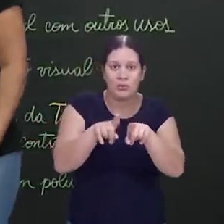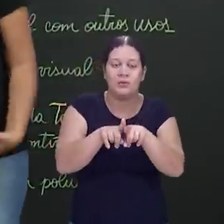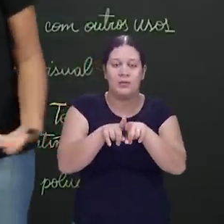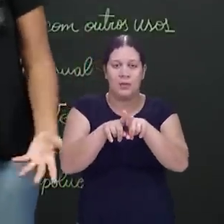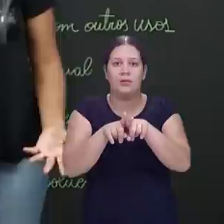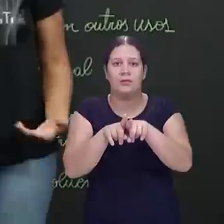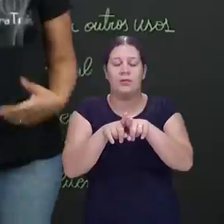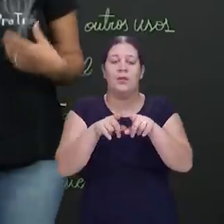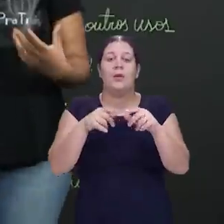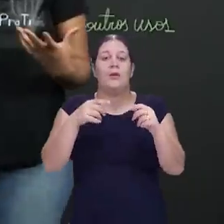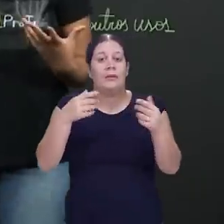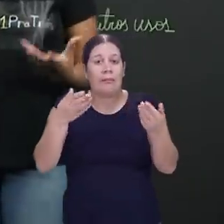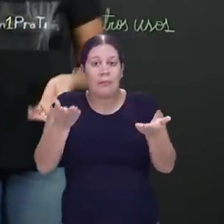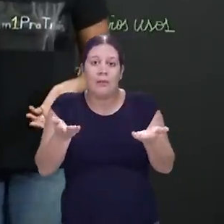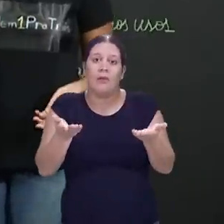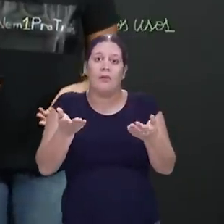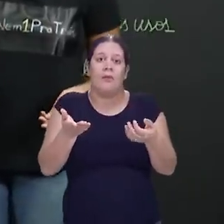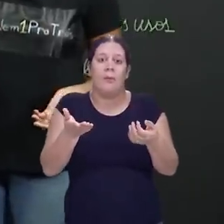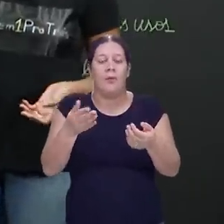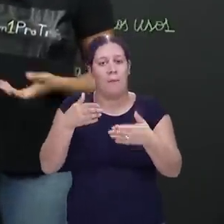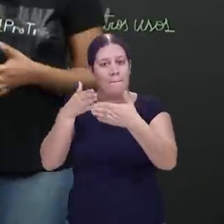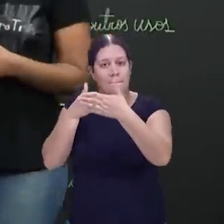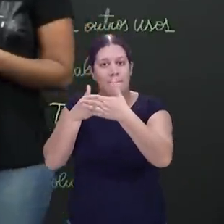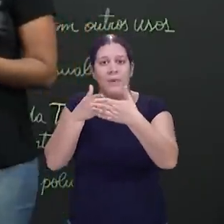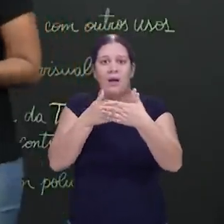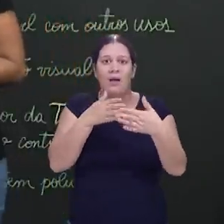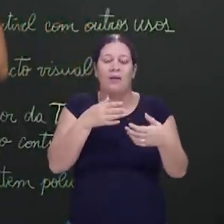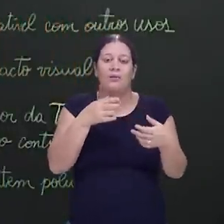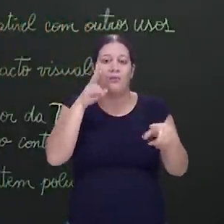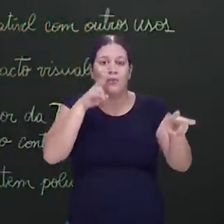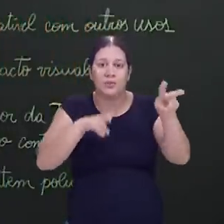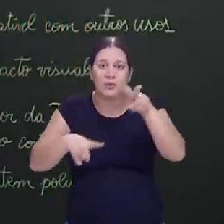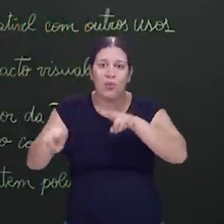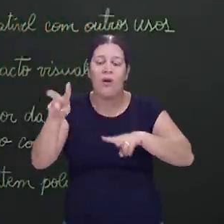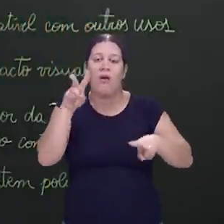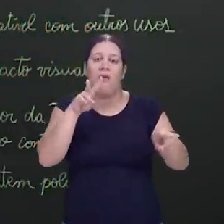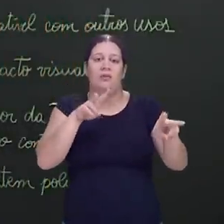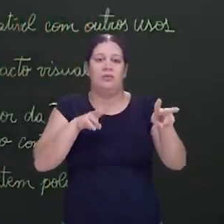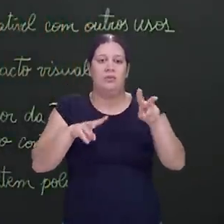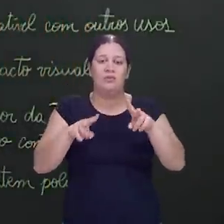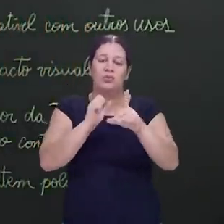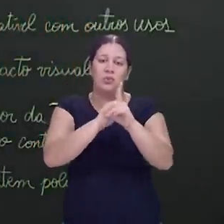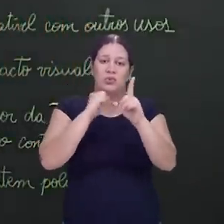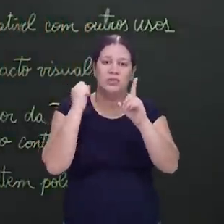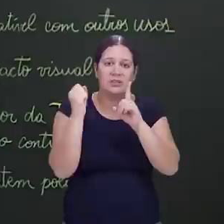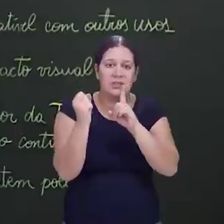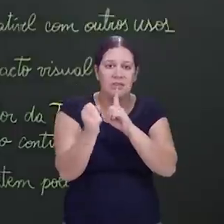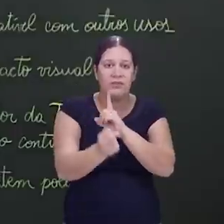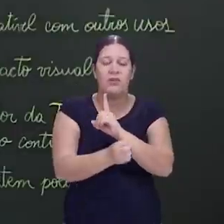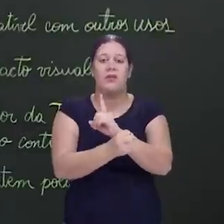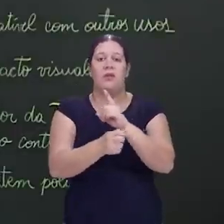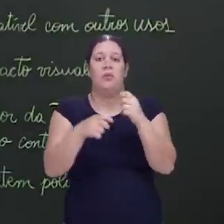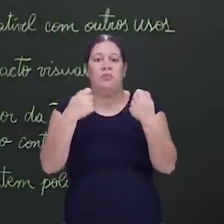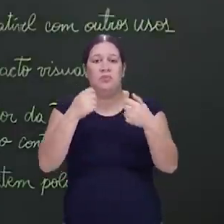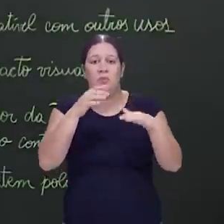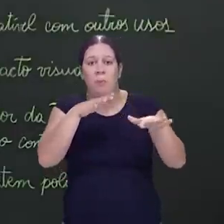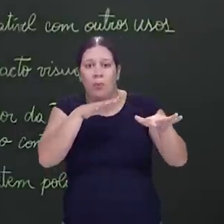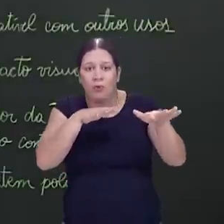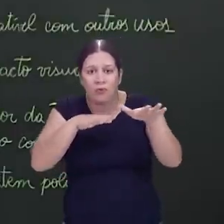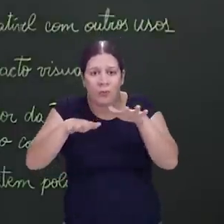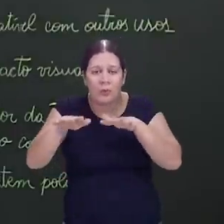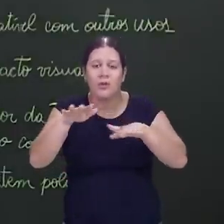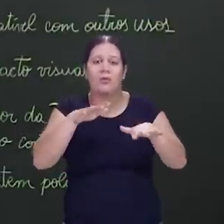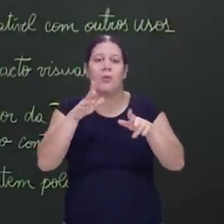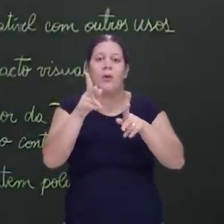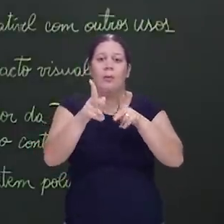São grandes torres instaladas, isso causa aí um impacto visual, muitas vezes também um impacto social, já que eu tenho que remover ali